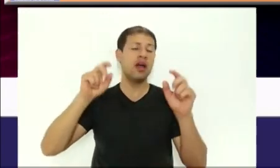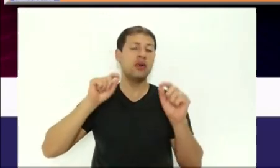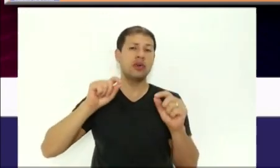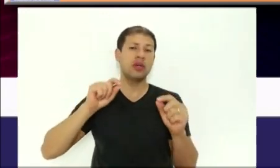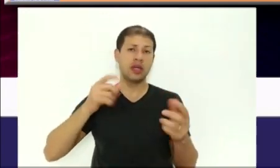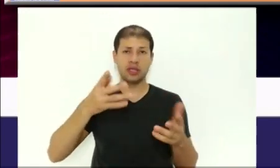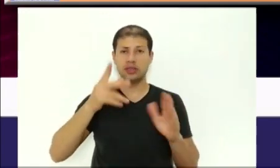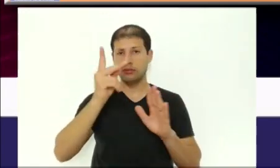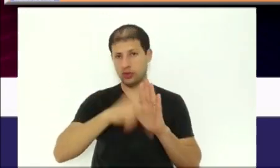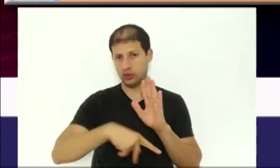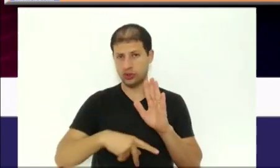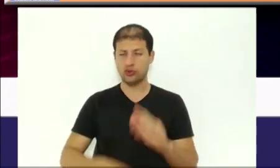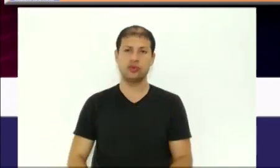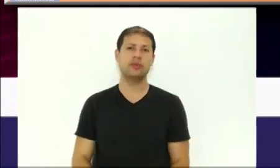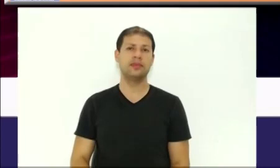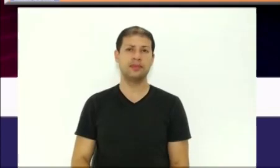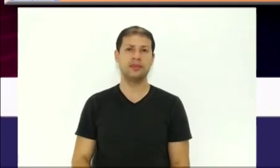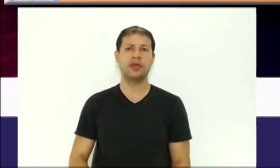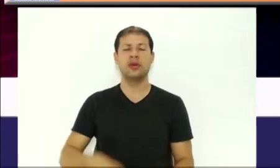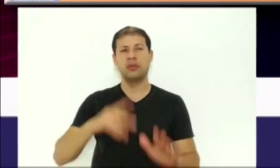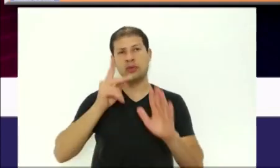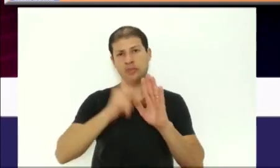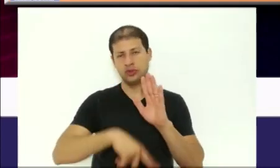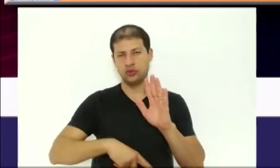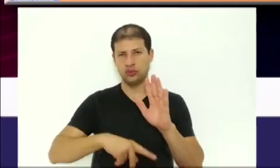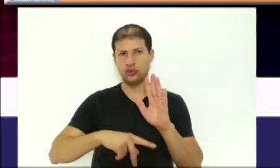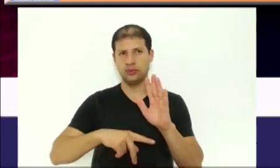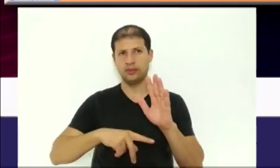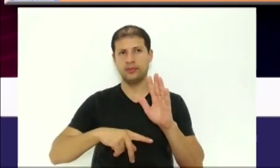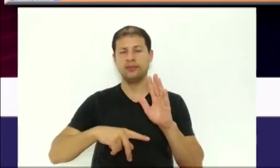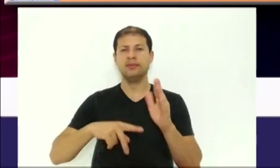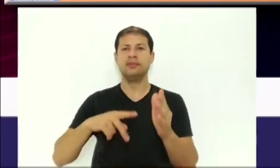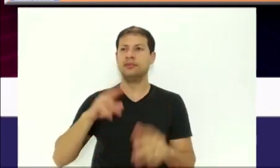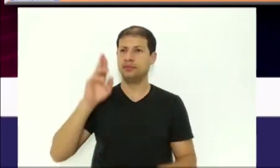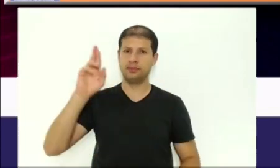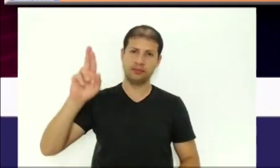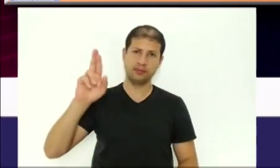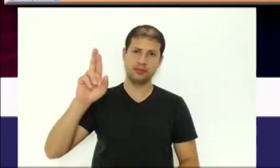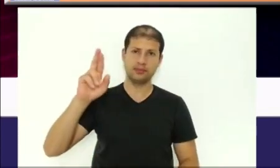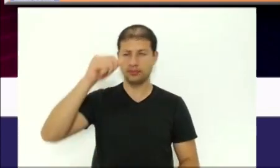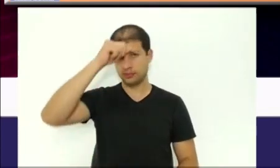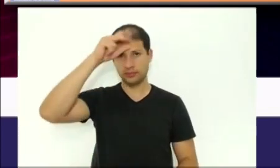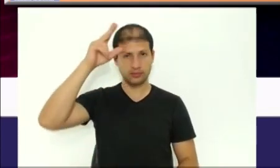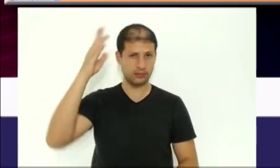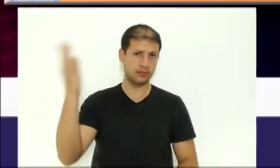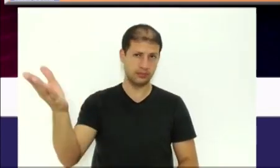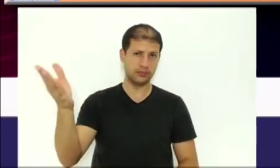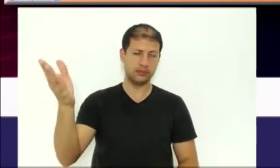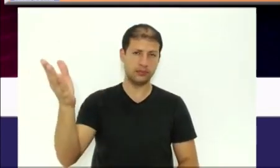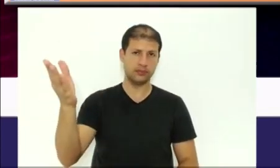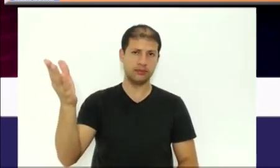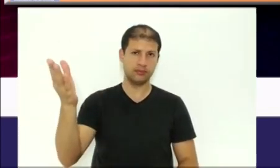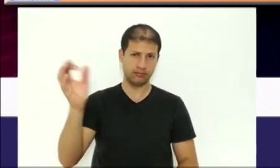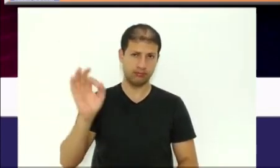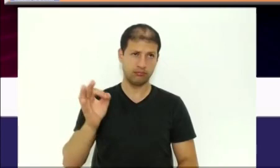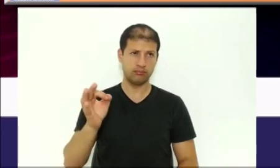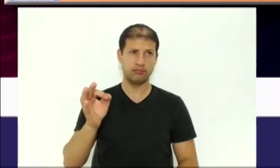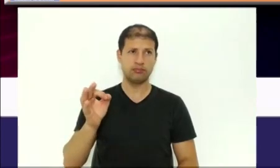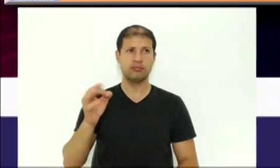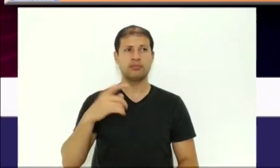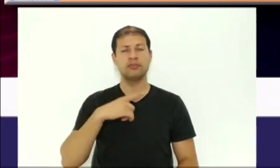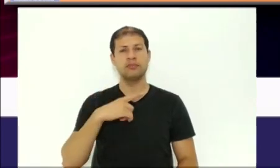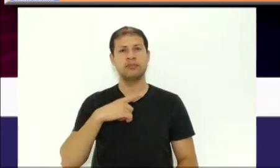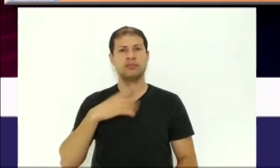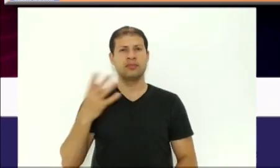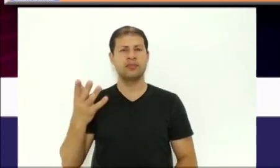este projeto. É um projeto de iniciativa do prefeito, com